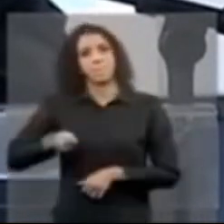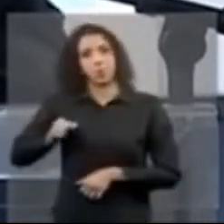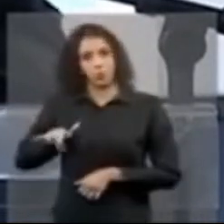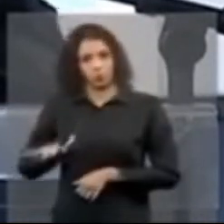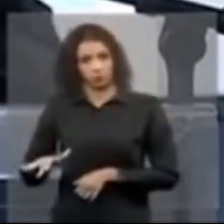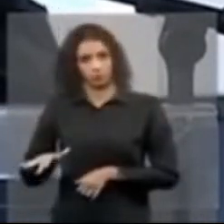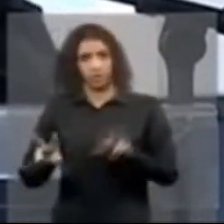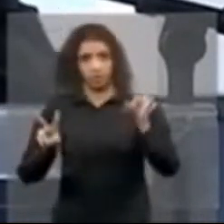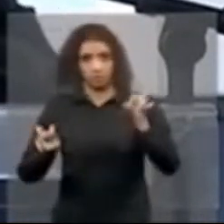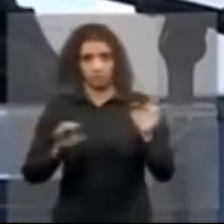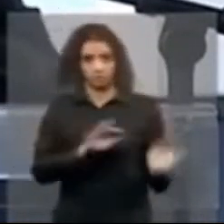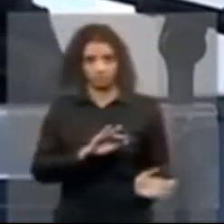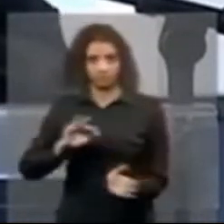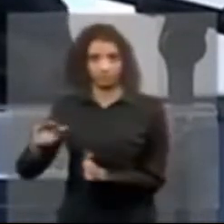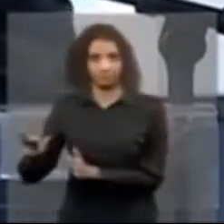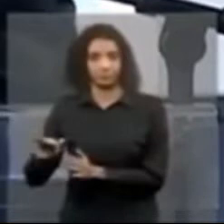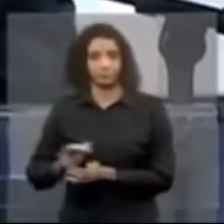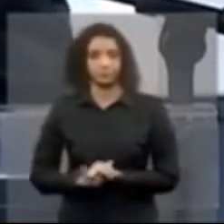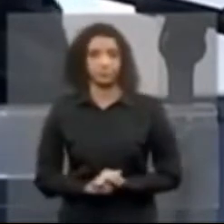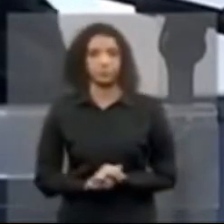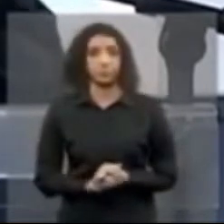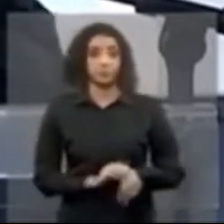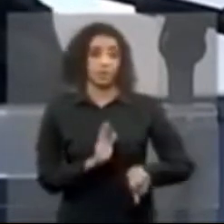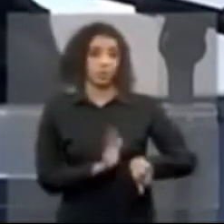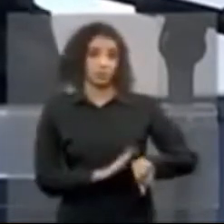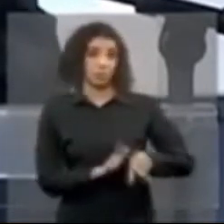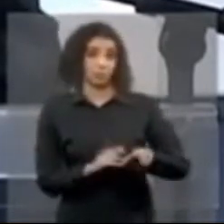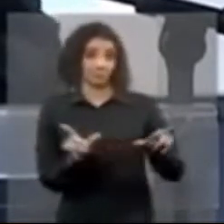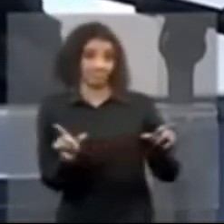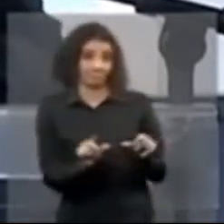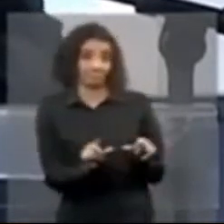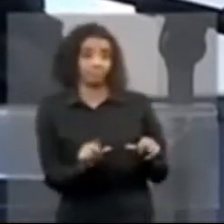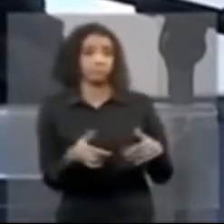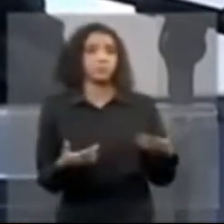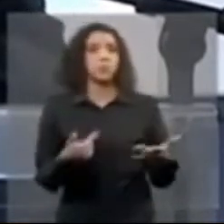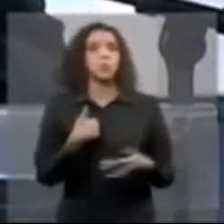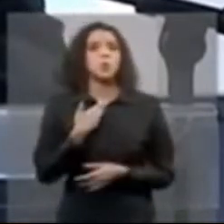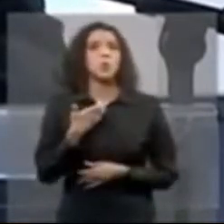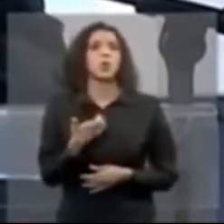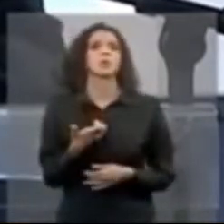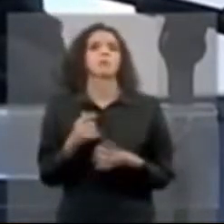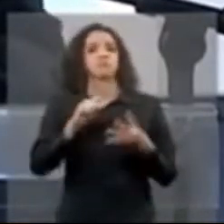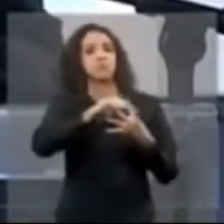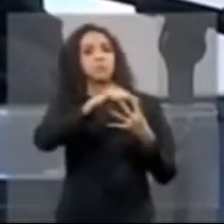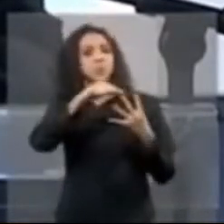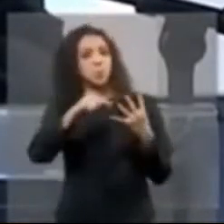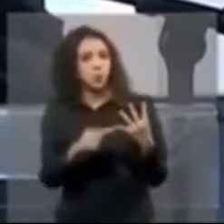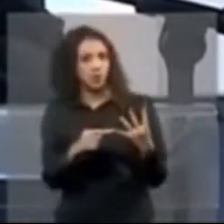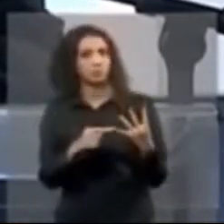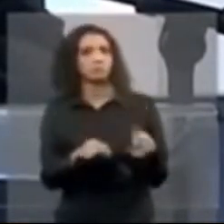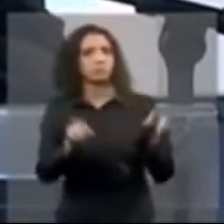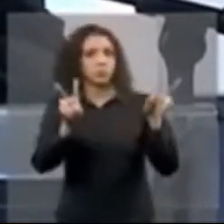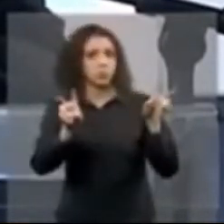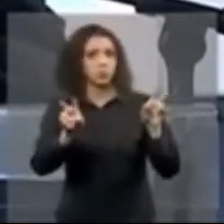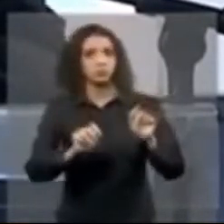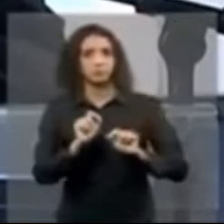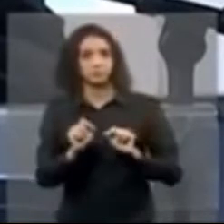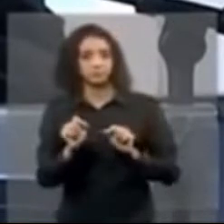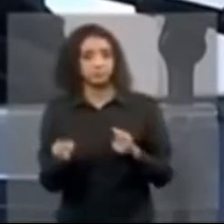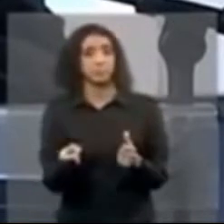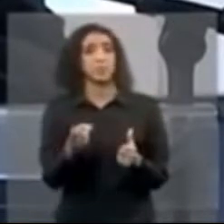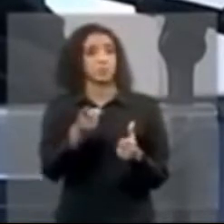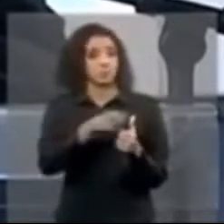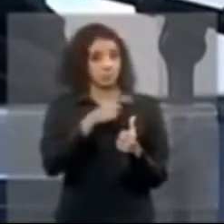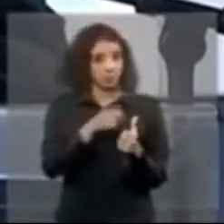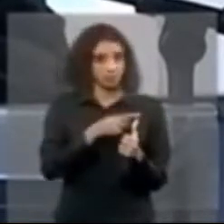aspas. Pela limitação do tempo, quero fazer apenas 4 breves colocações. Primeira